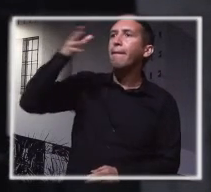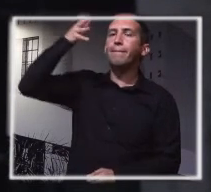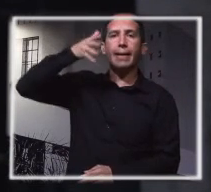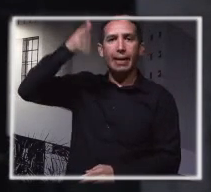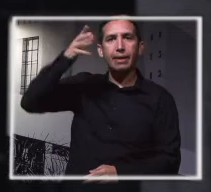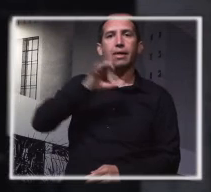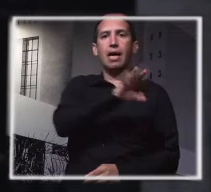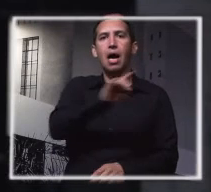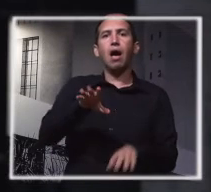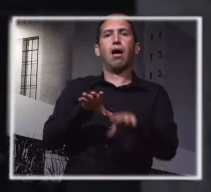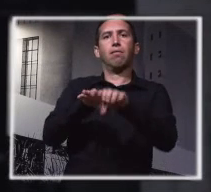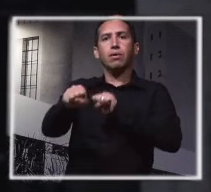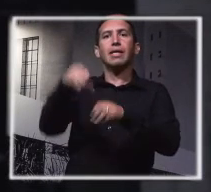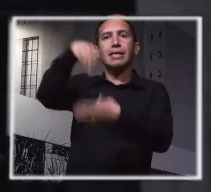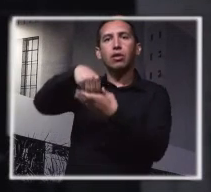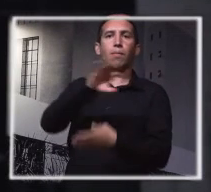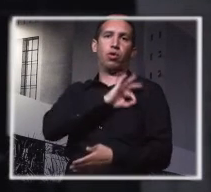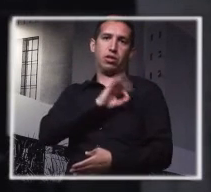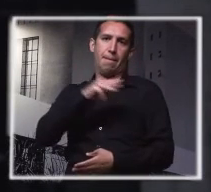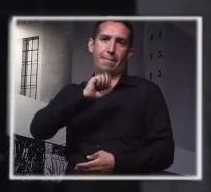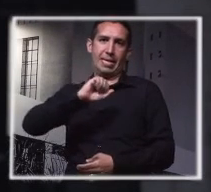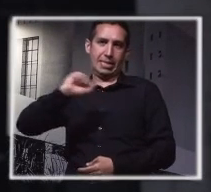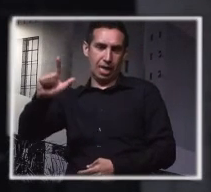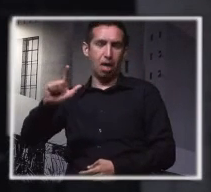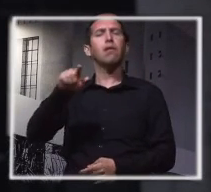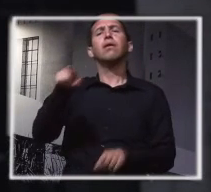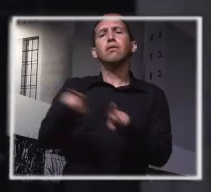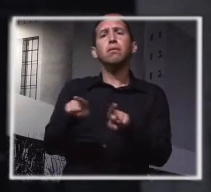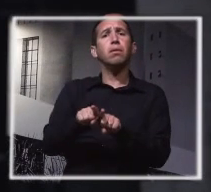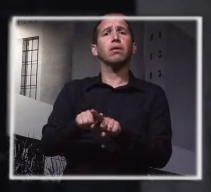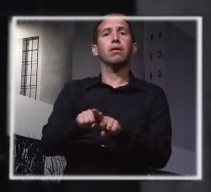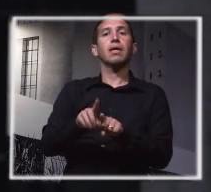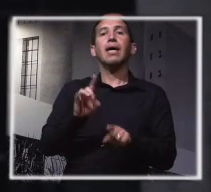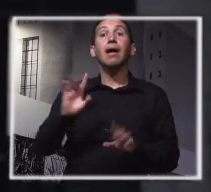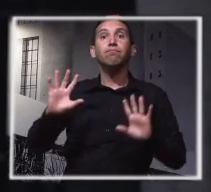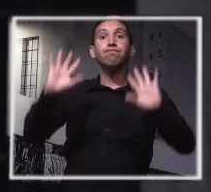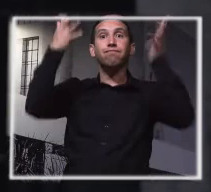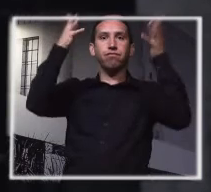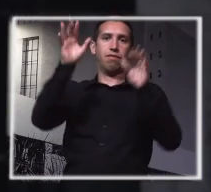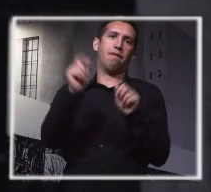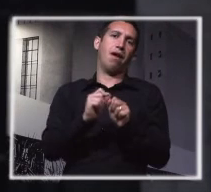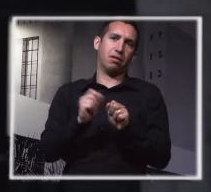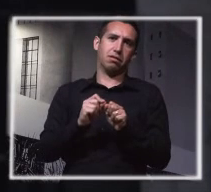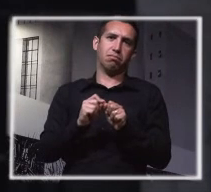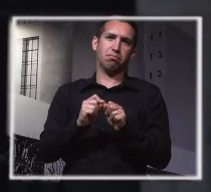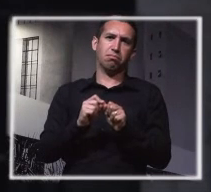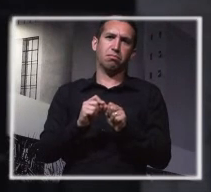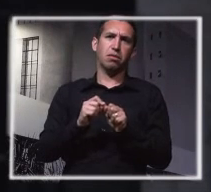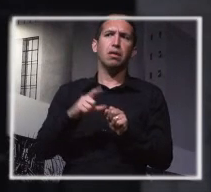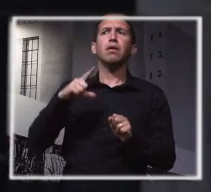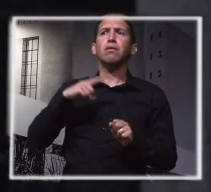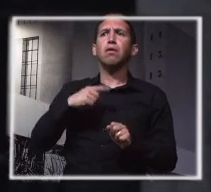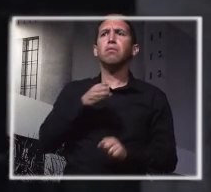cada capacitação na Polícia Militar, a cada evento realizado, as diversas